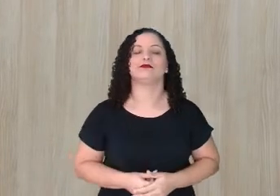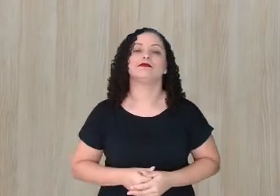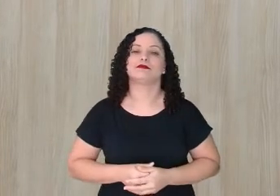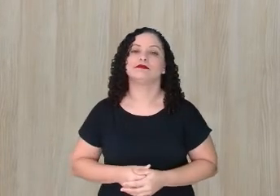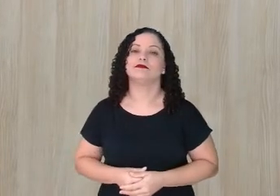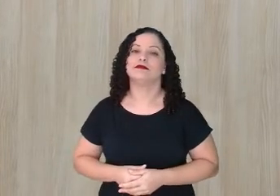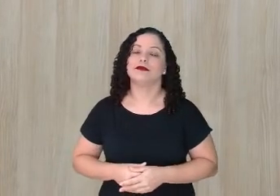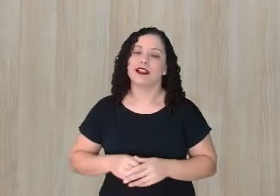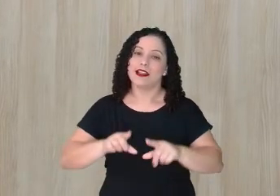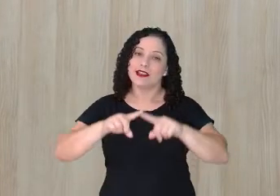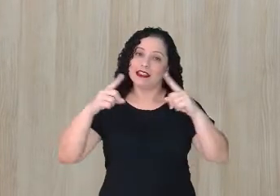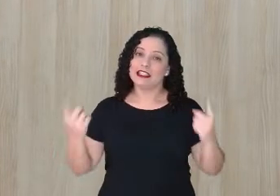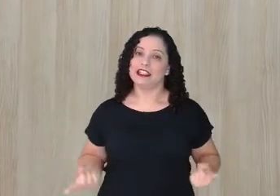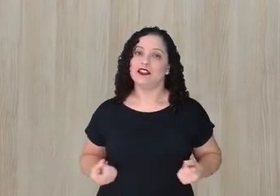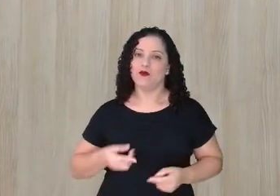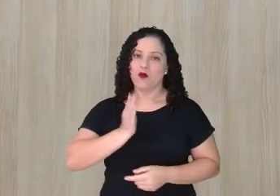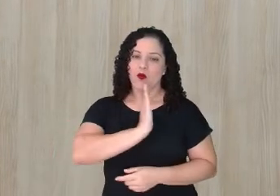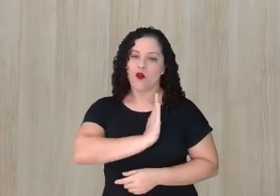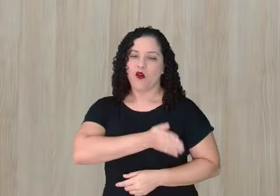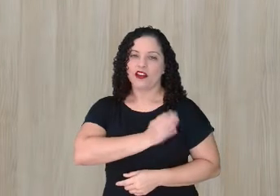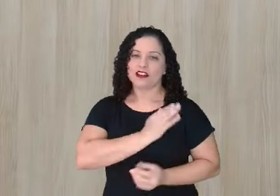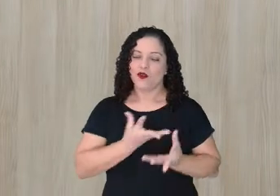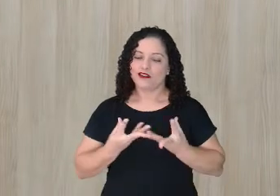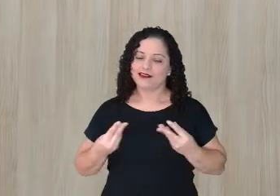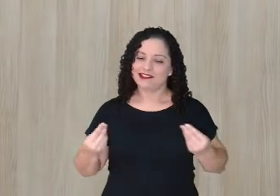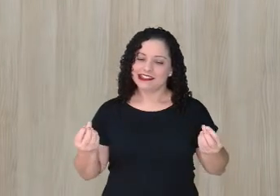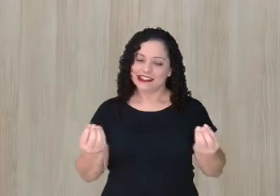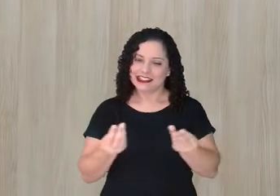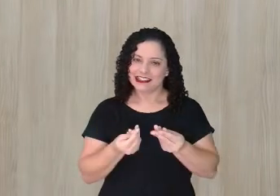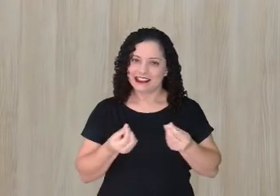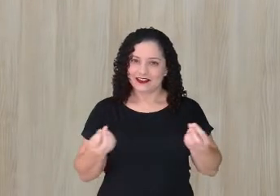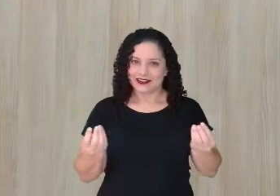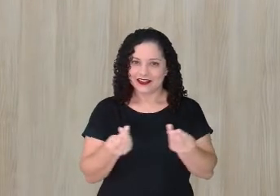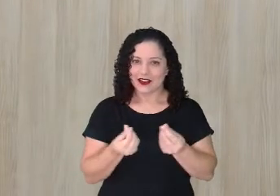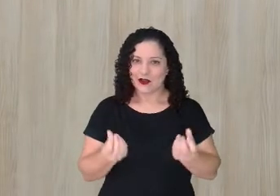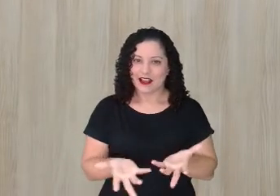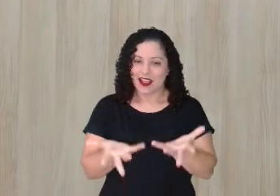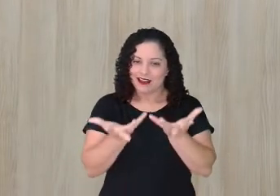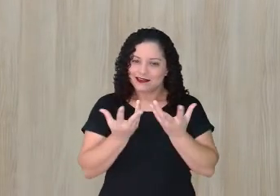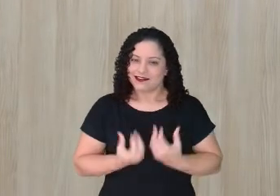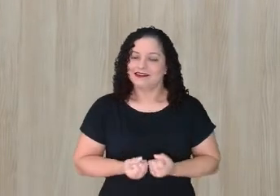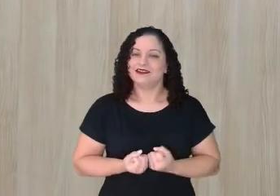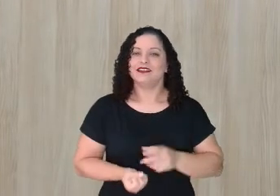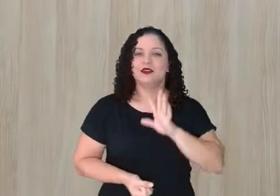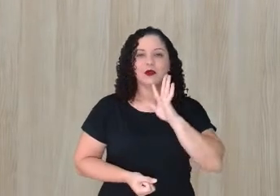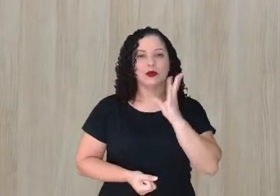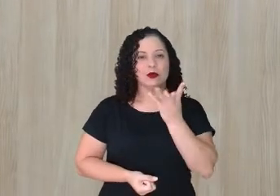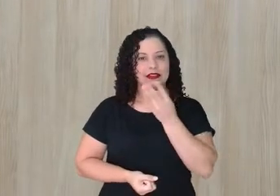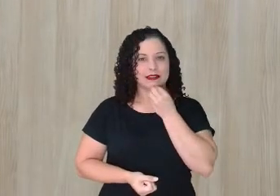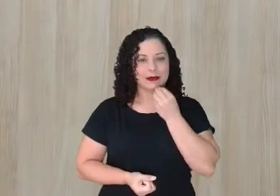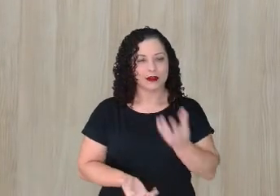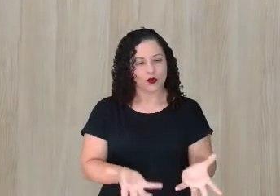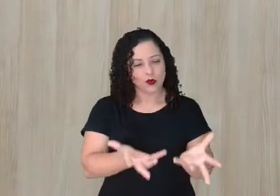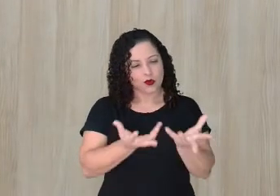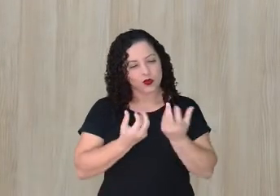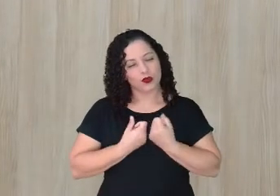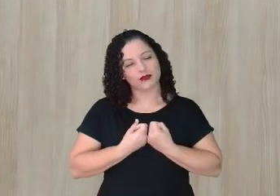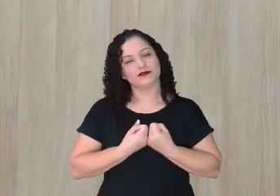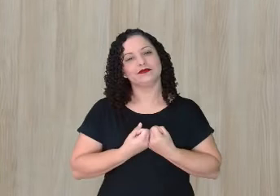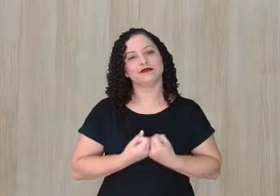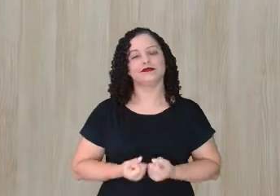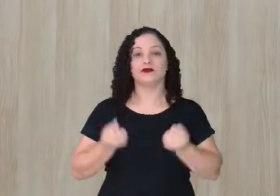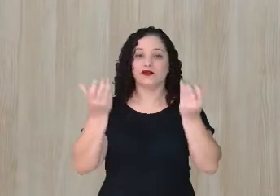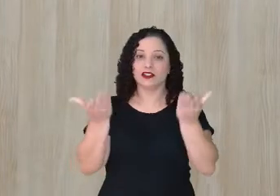ter o coração, não é? Sensível para aceitar o conhecimento, independente das circunstâncias, não é?